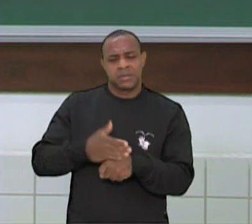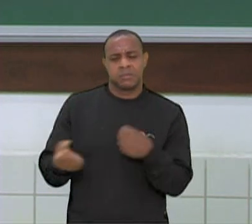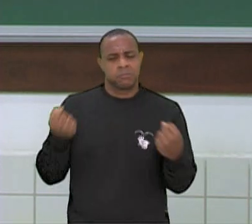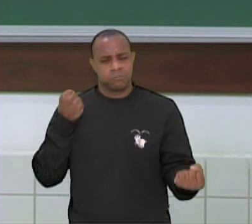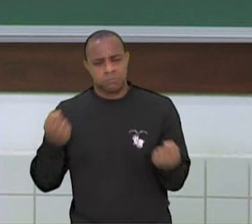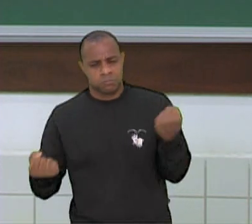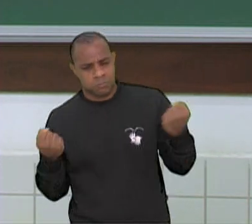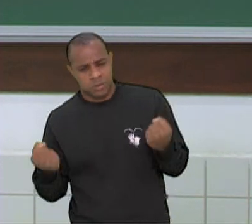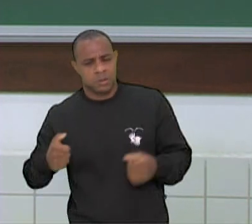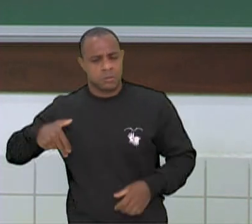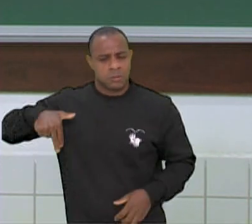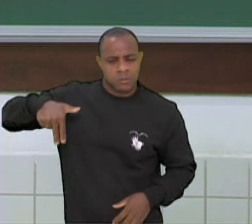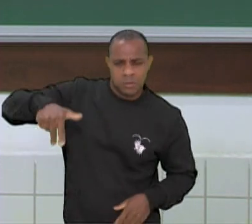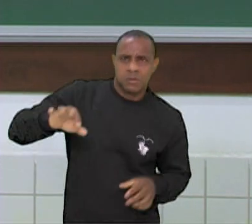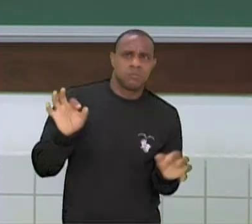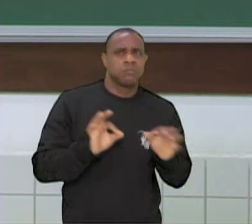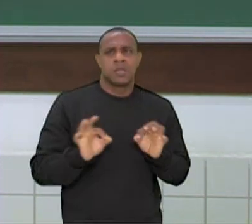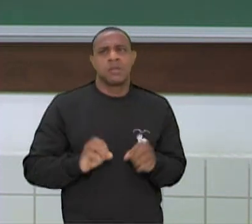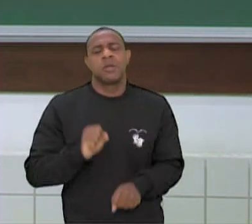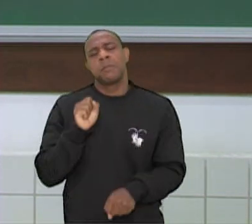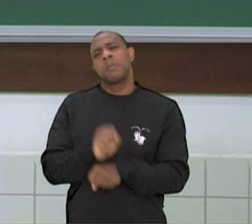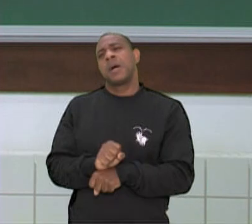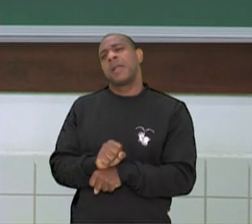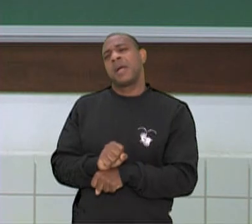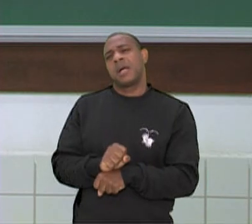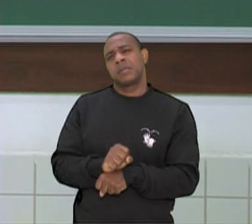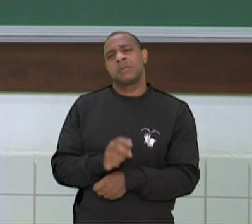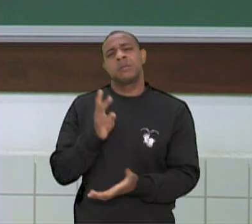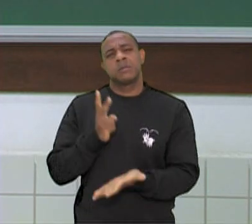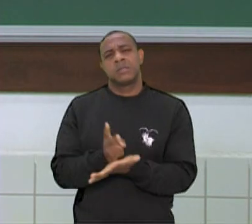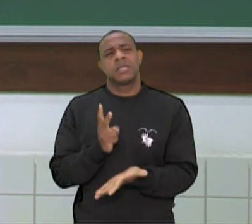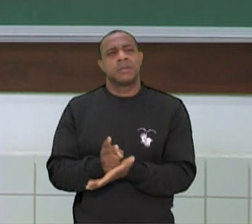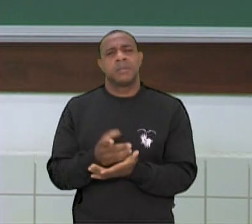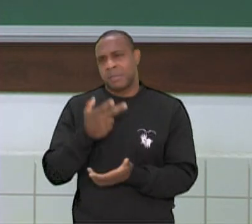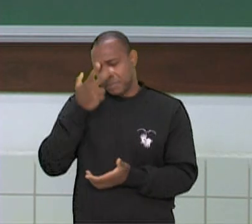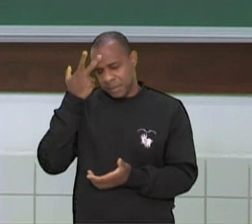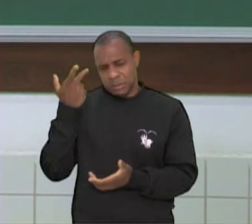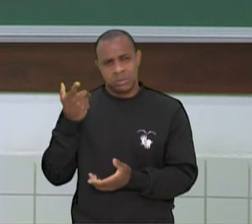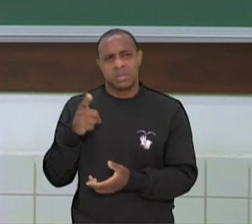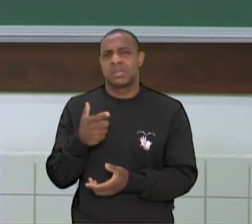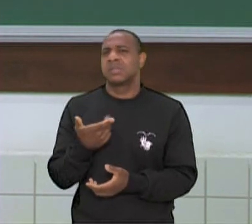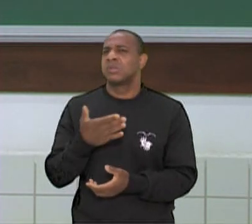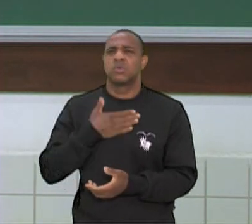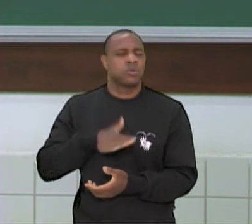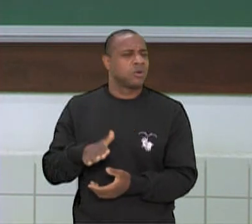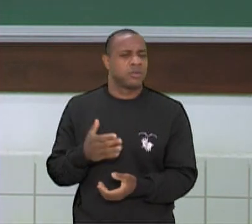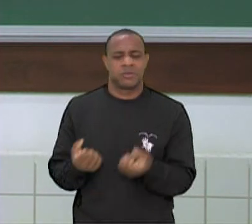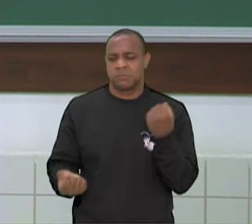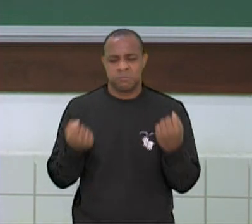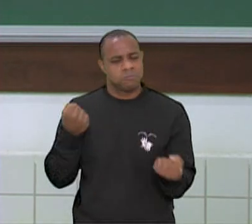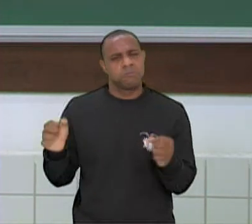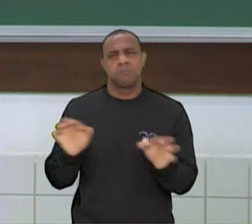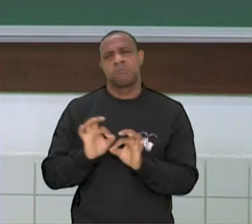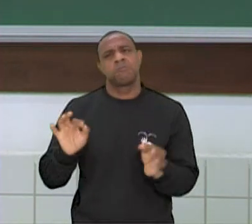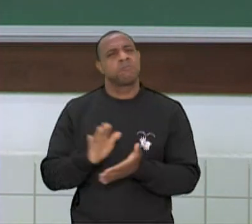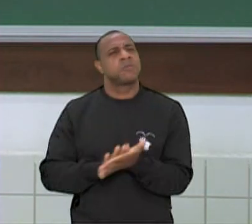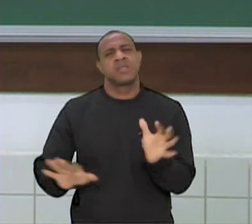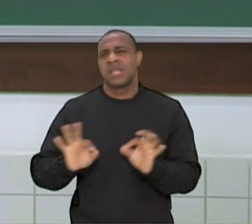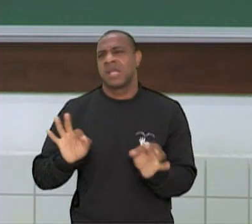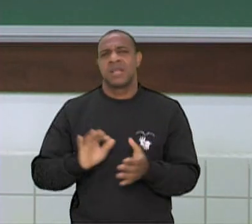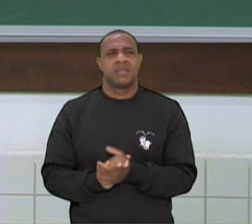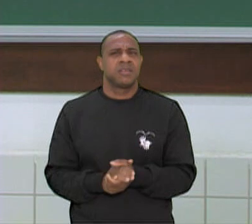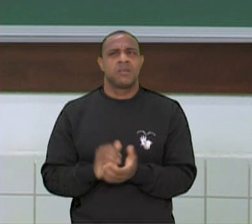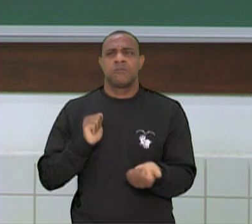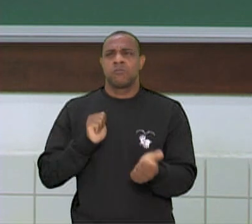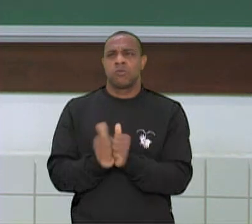rotina sem tanta mobilidade, né, uma pessoa que não se exercita, come demais, enfim. Procura aí no